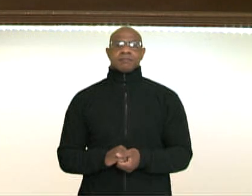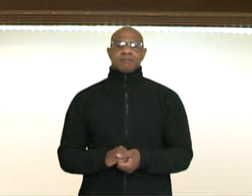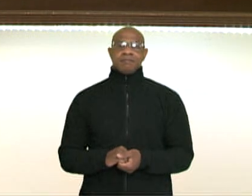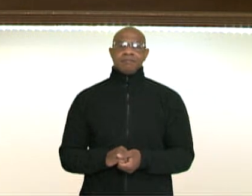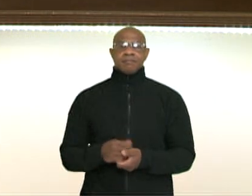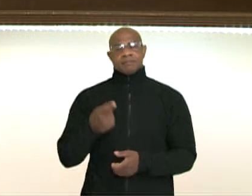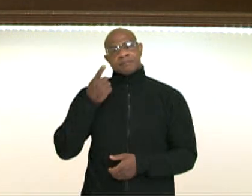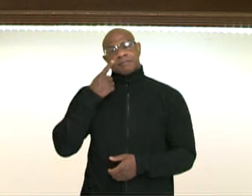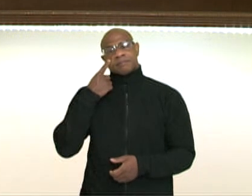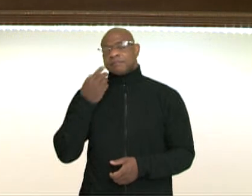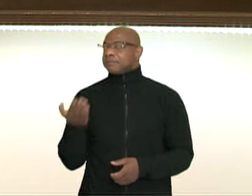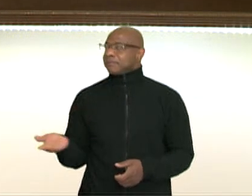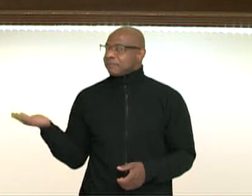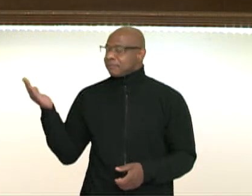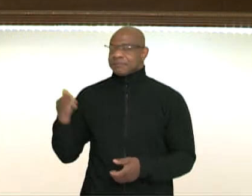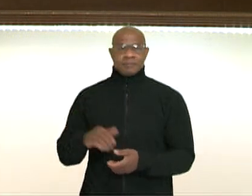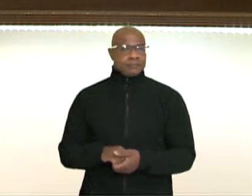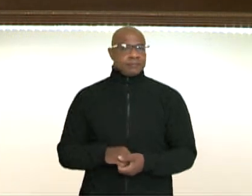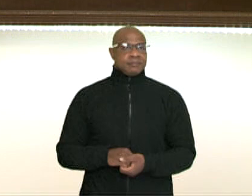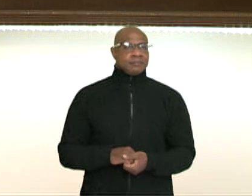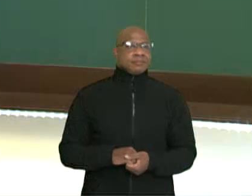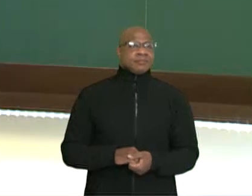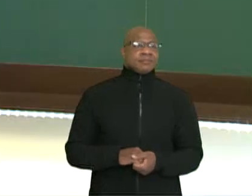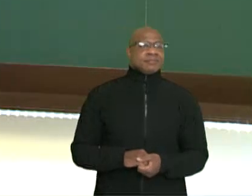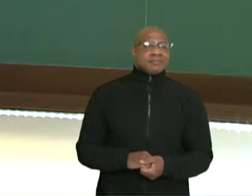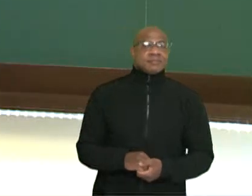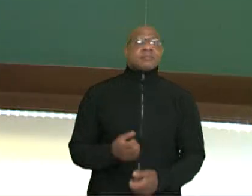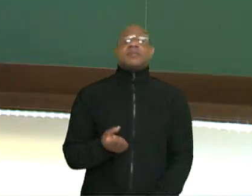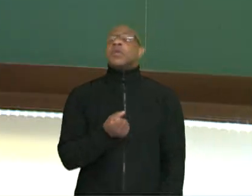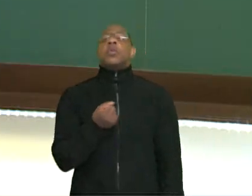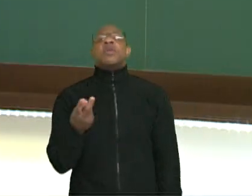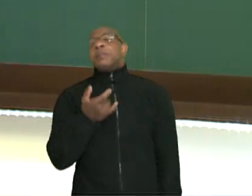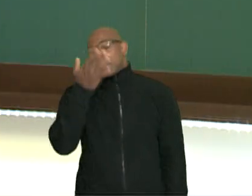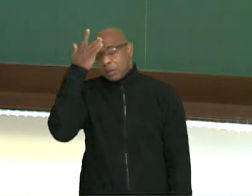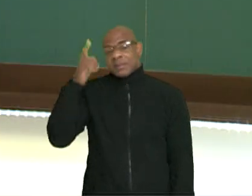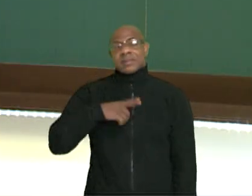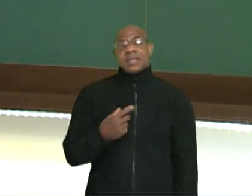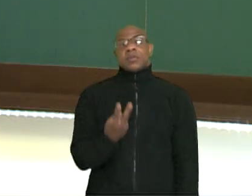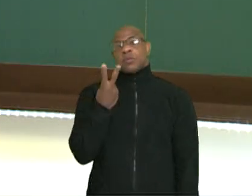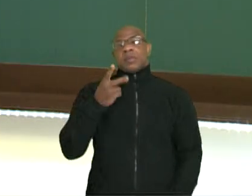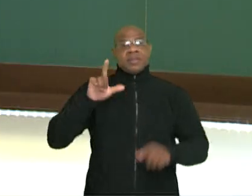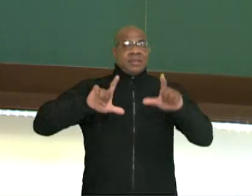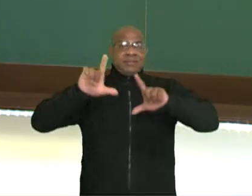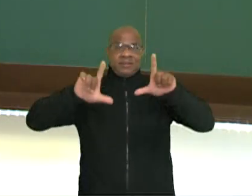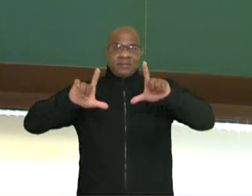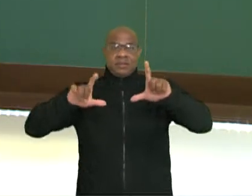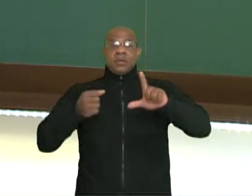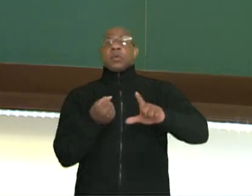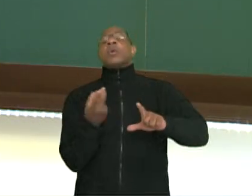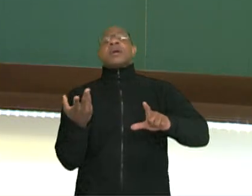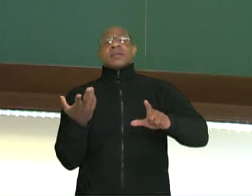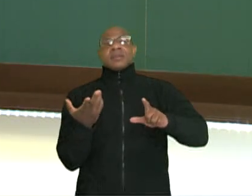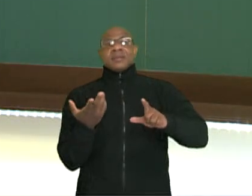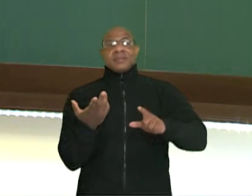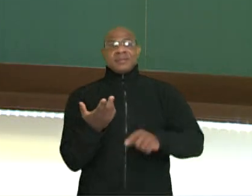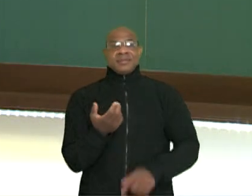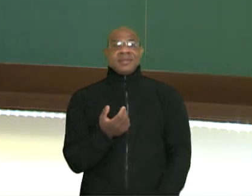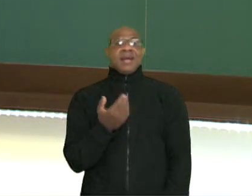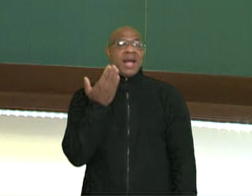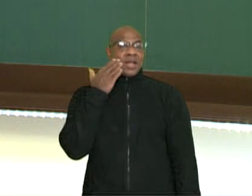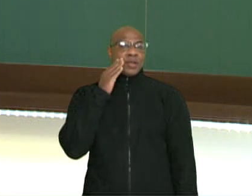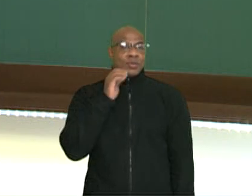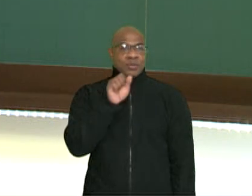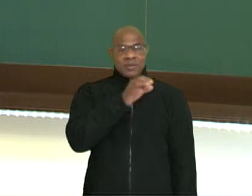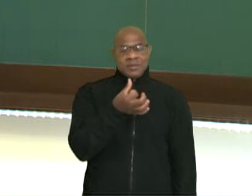Bora para a conta então. Letra A. Quantas pessoas têm dois aparelhos? Dois, essa parte é azul. Essa parte azul é